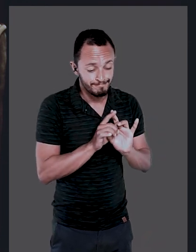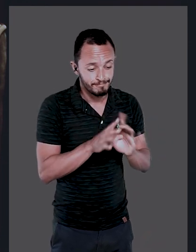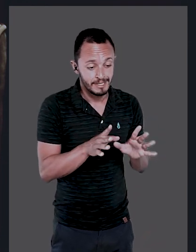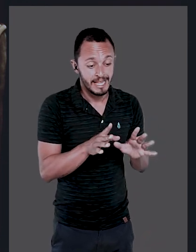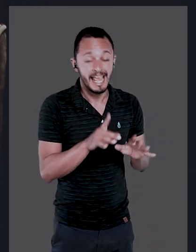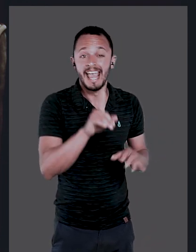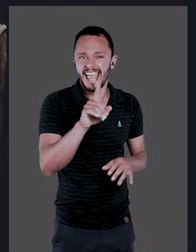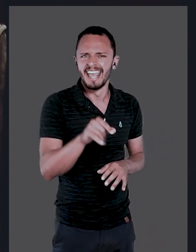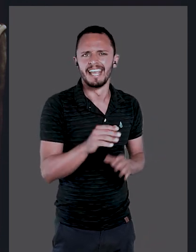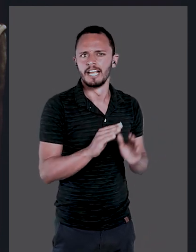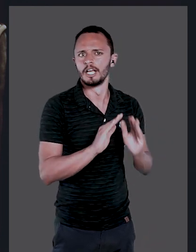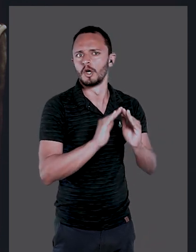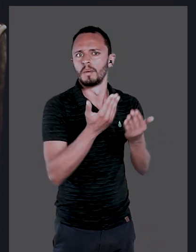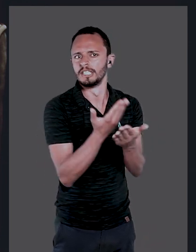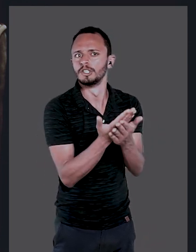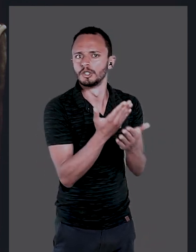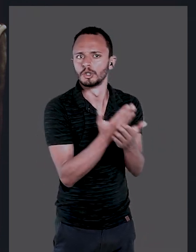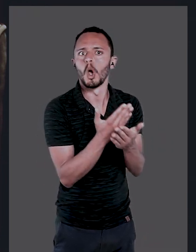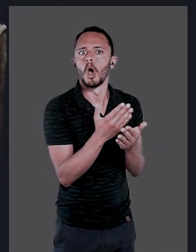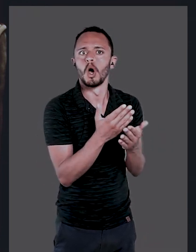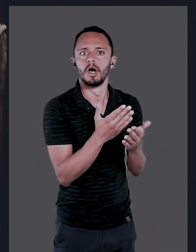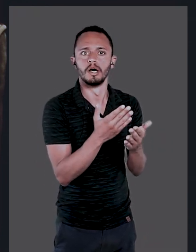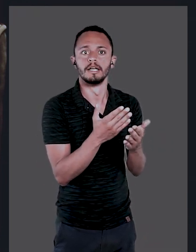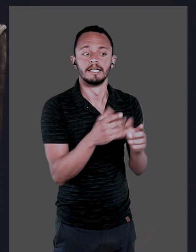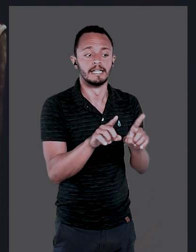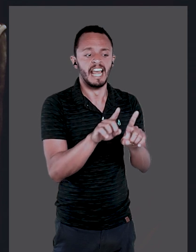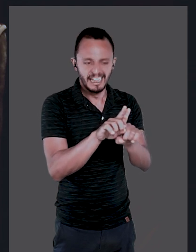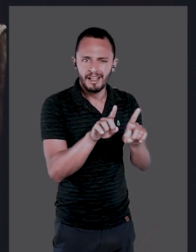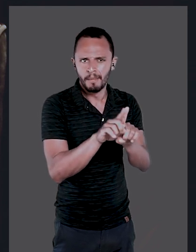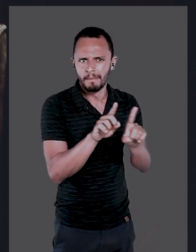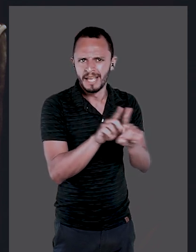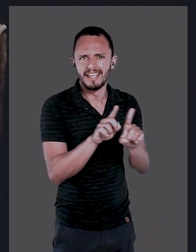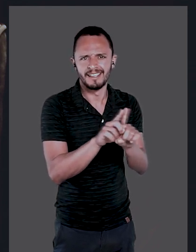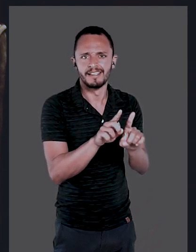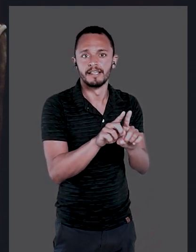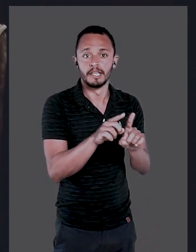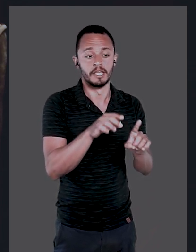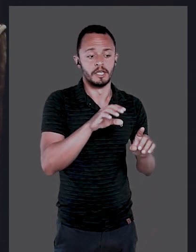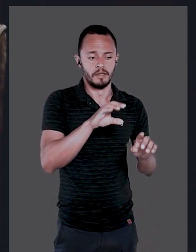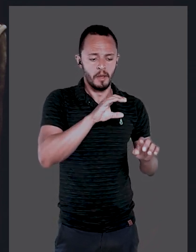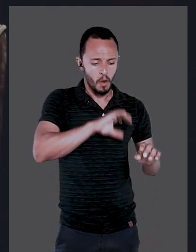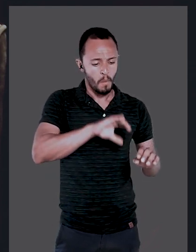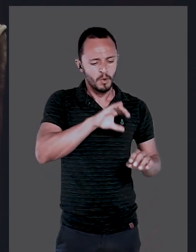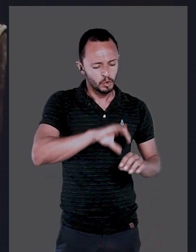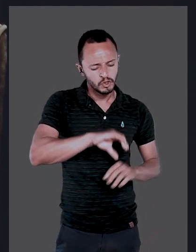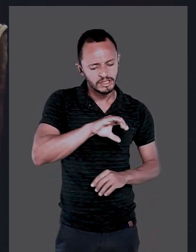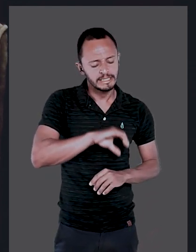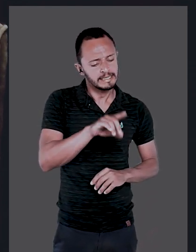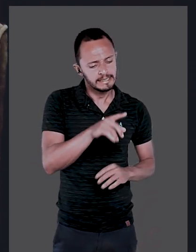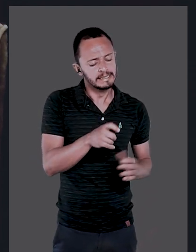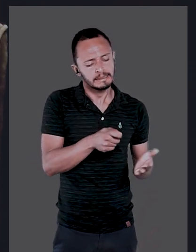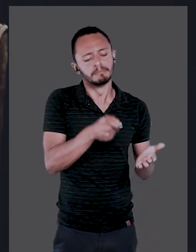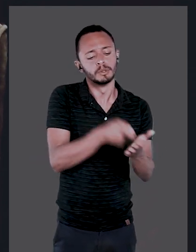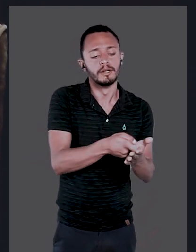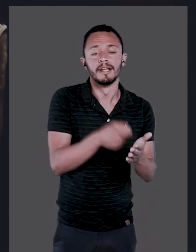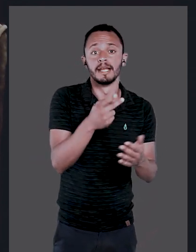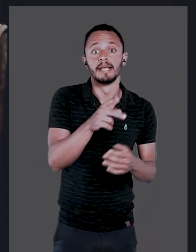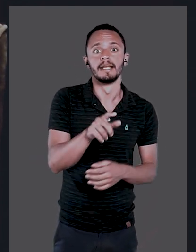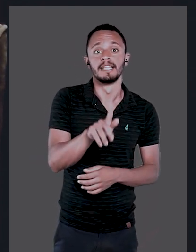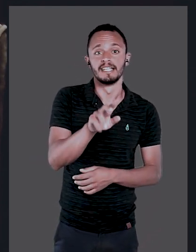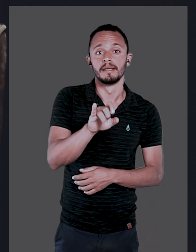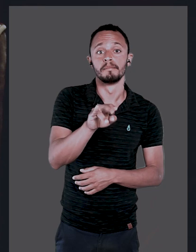usadas. É uma escola de integração e é uma escola de empoderamento, em que o Guimarães